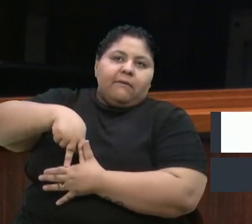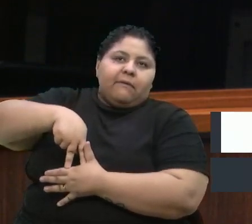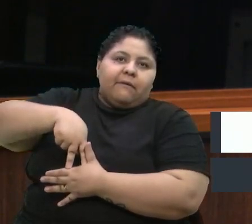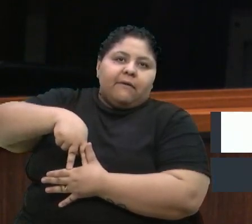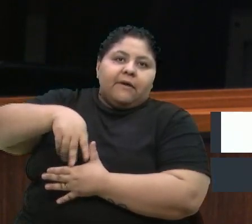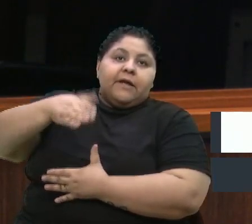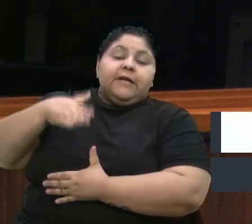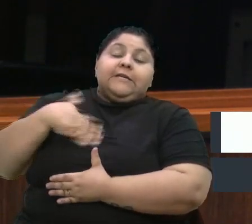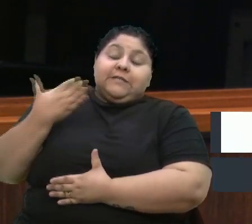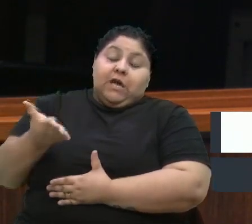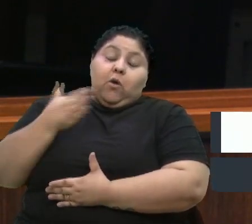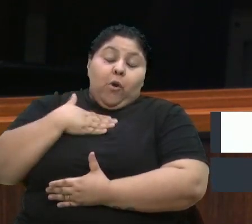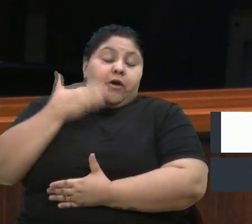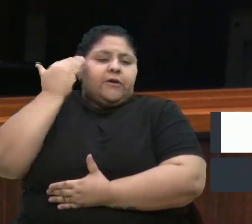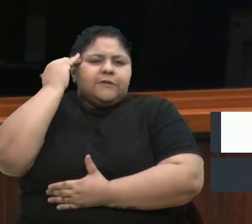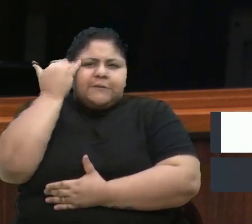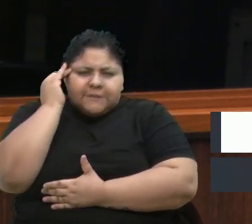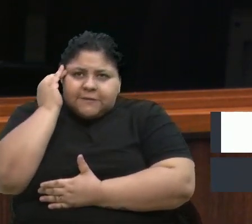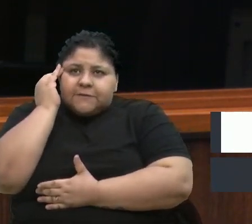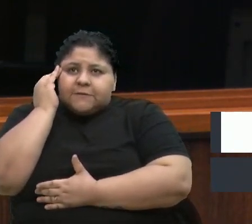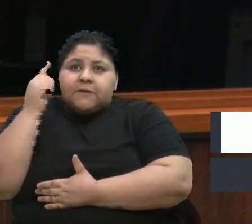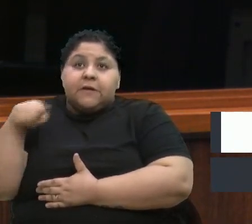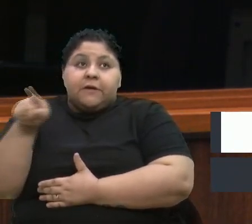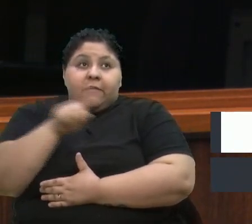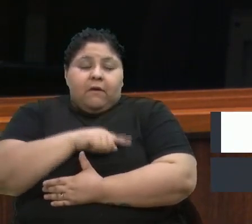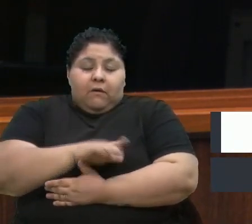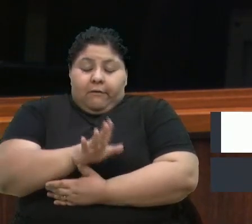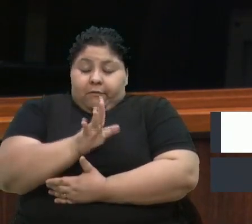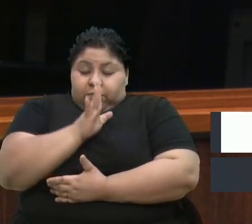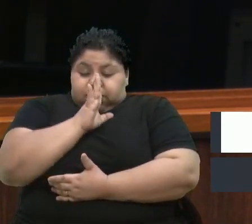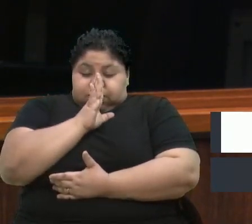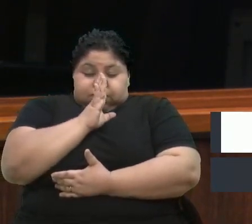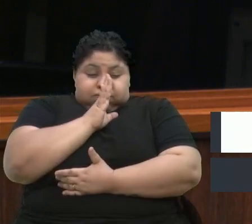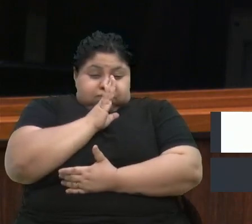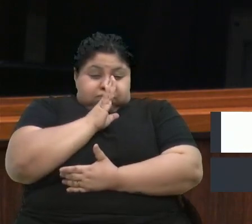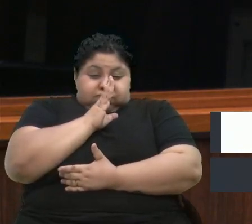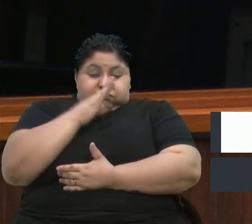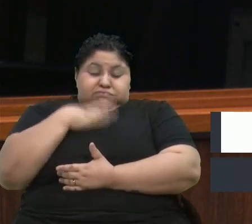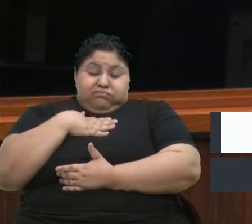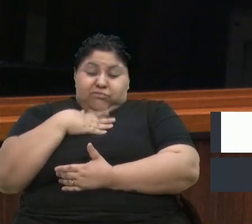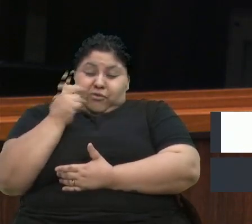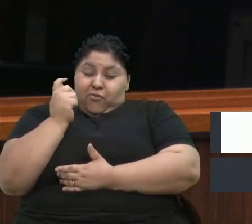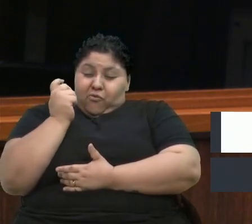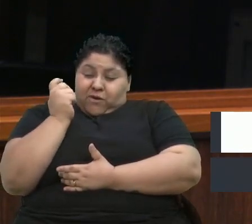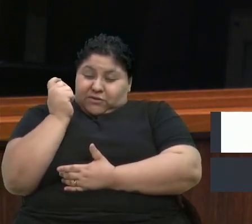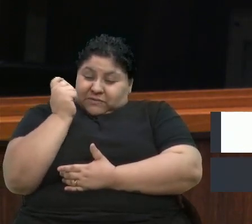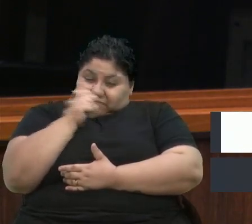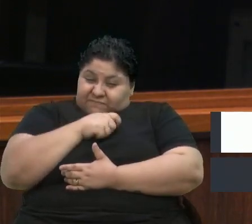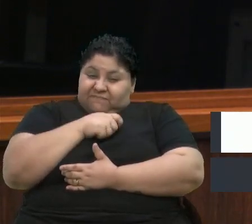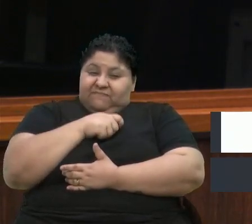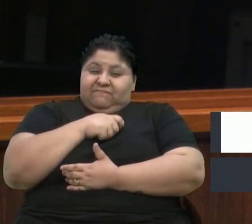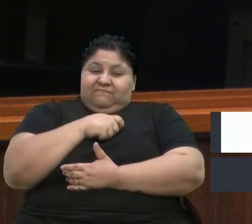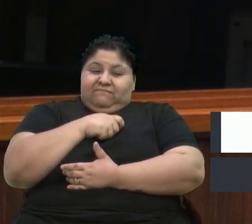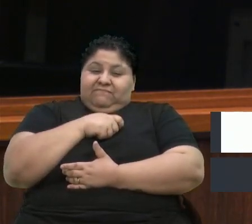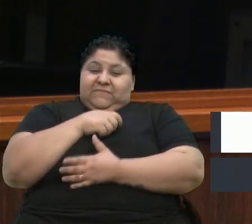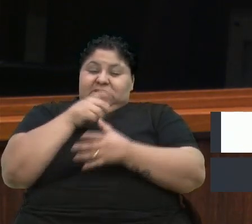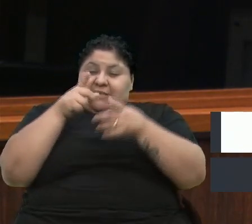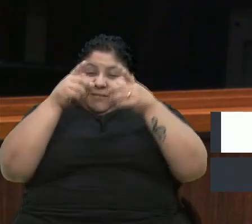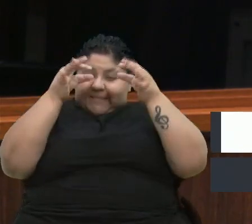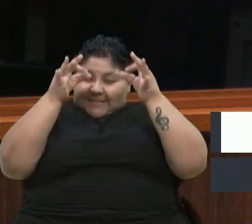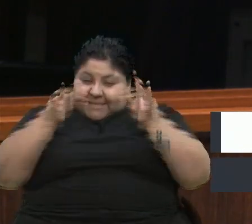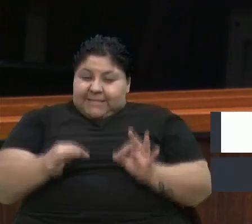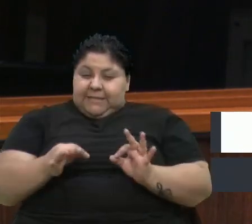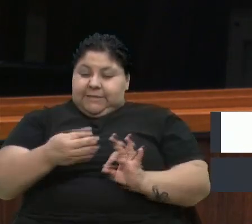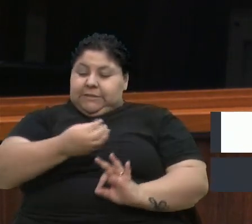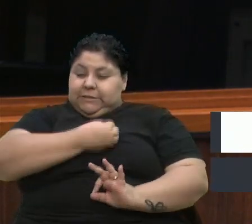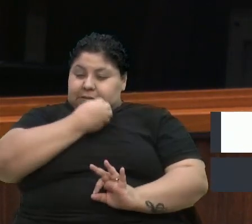Então, eu sei, sabe? Às vezes eu fico chocada porque eu acho que precisa-se ter coerência na vida.